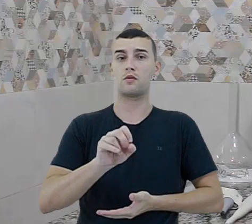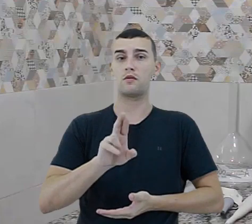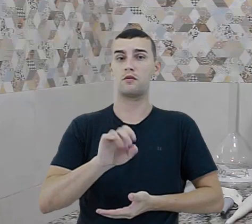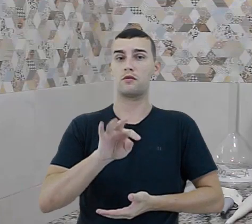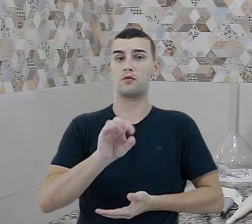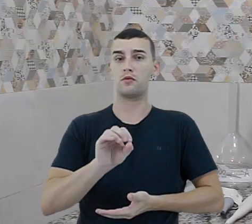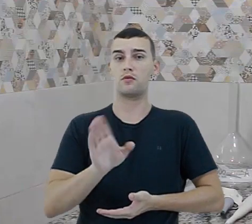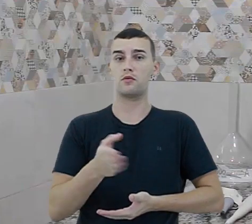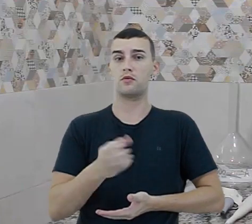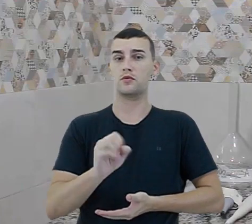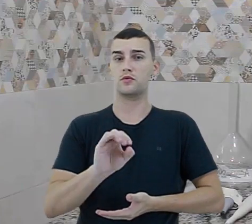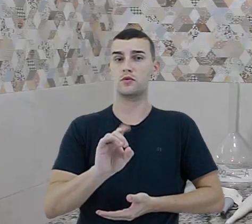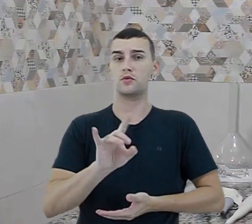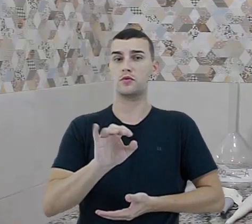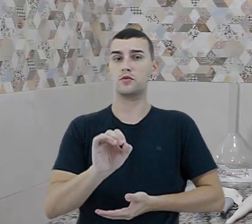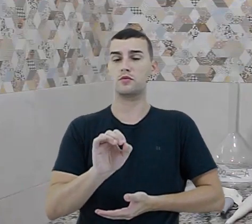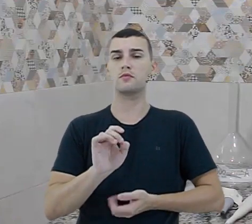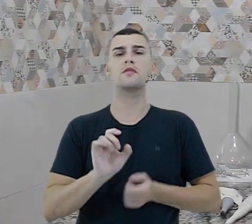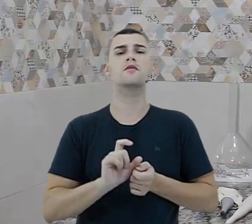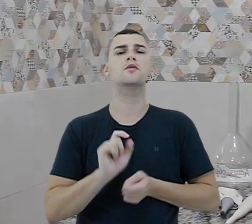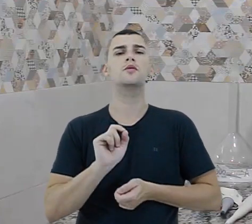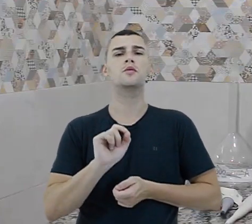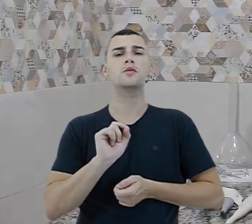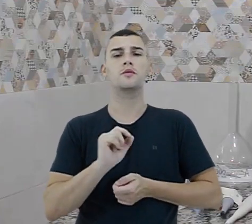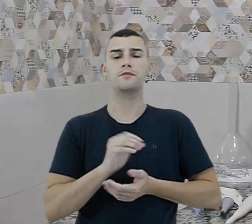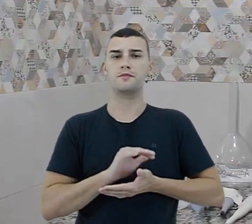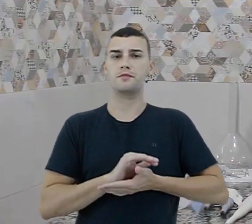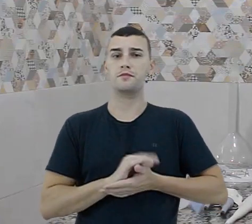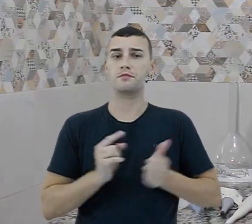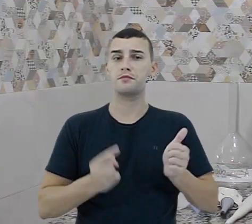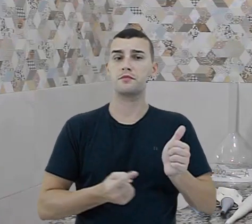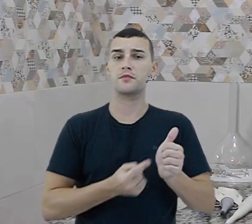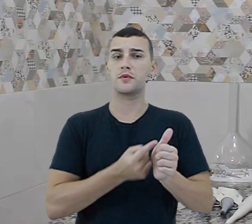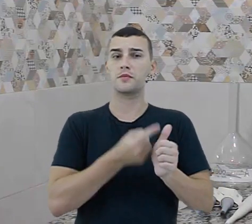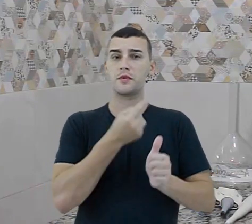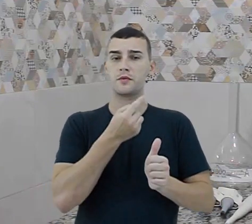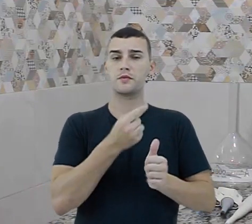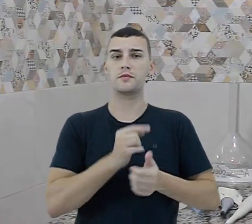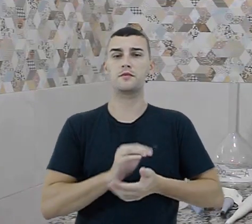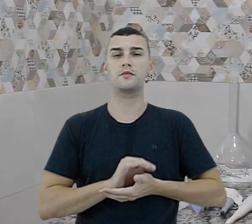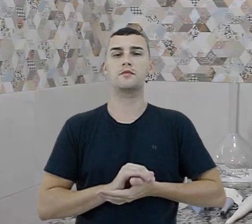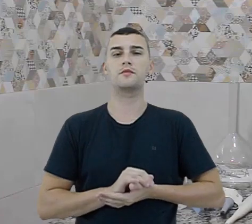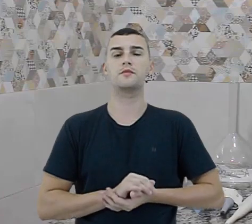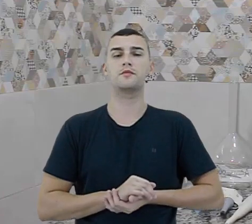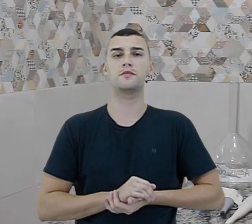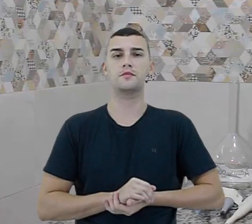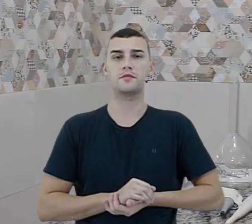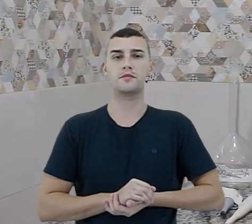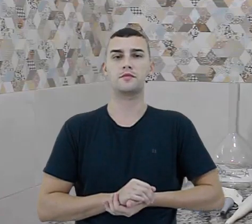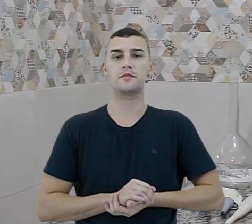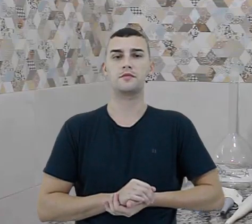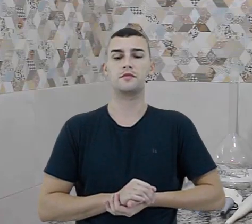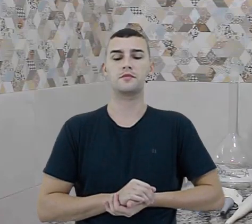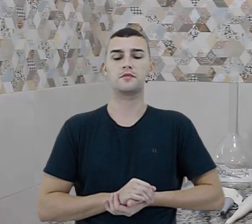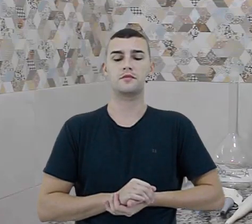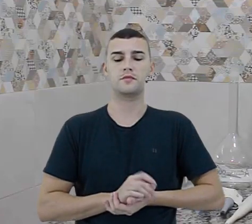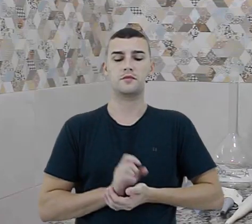cloreto de sódio, então nós vamos fazer o seguinte, inicialmente nós vamos